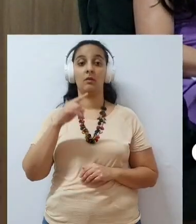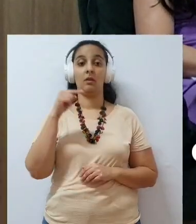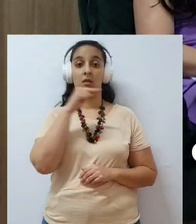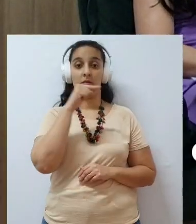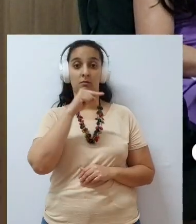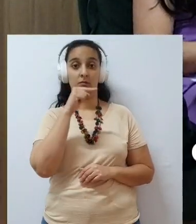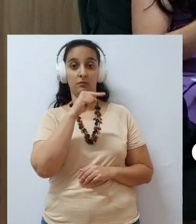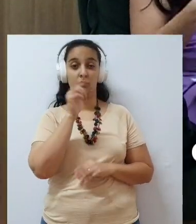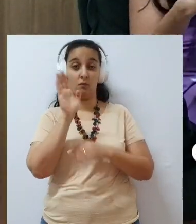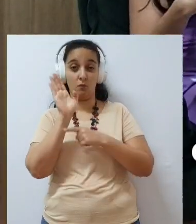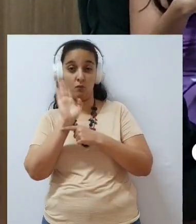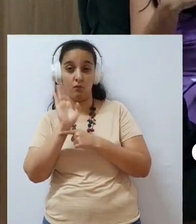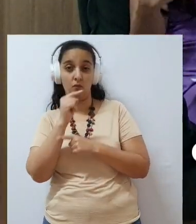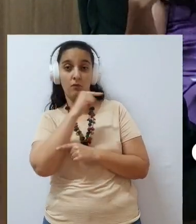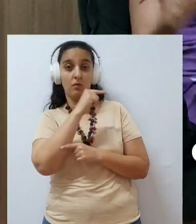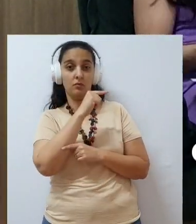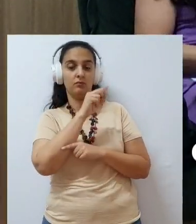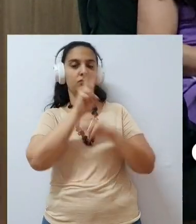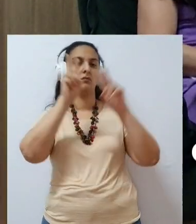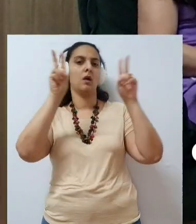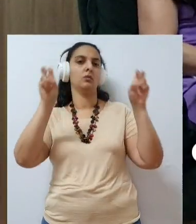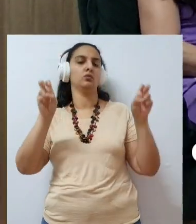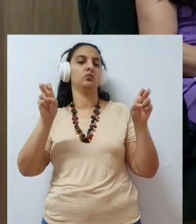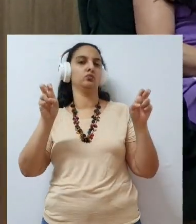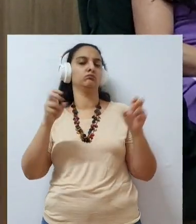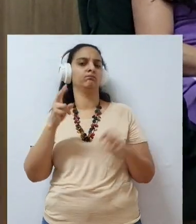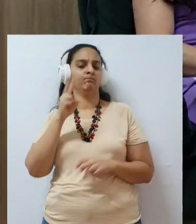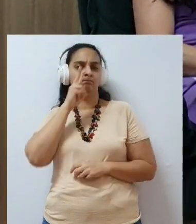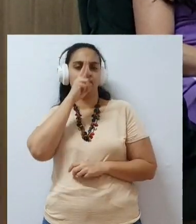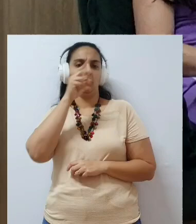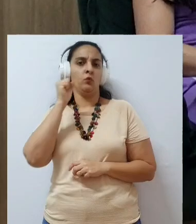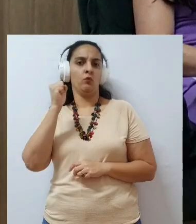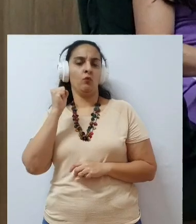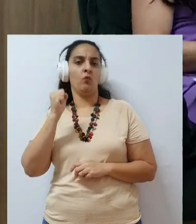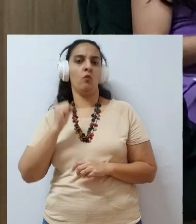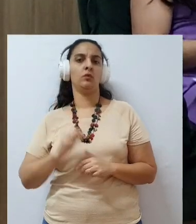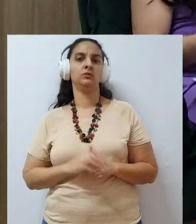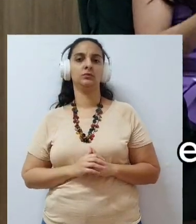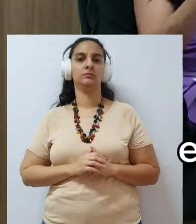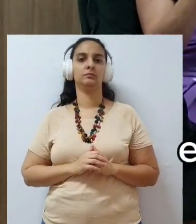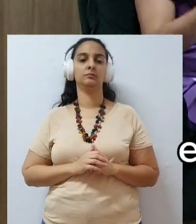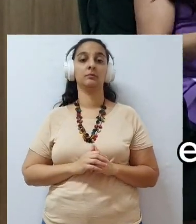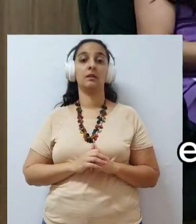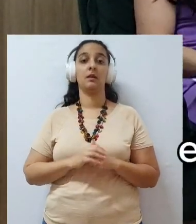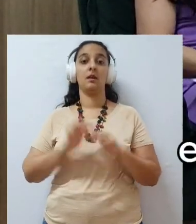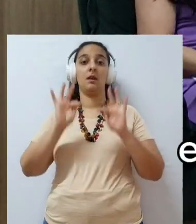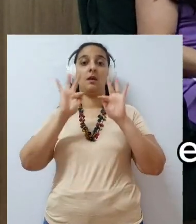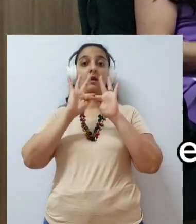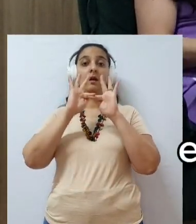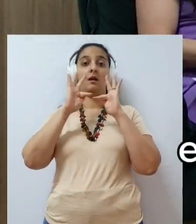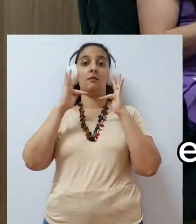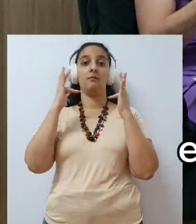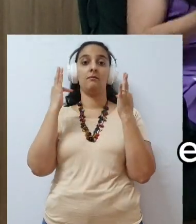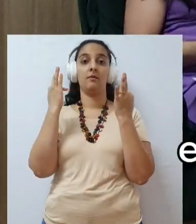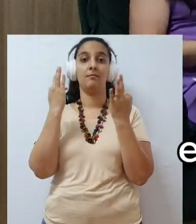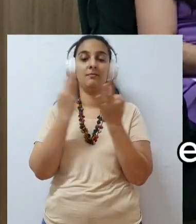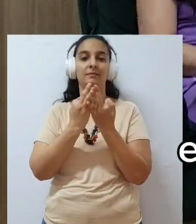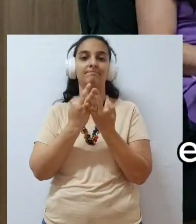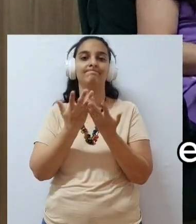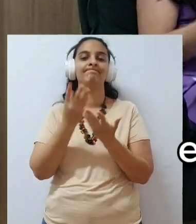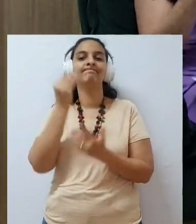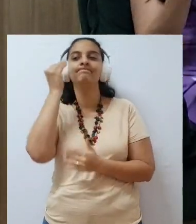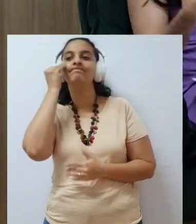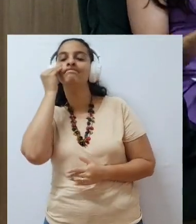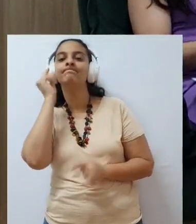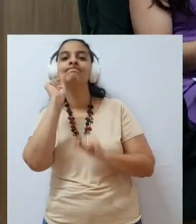gente, ele traz um assunto assim bem polêmico. Ele traz uma família em que um pai tenta curar a surdez